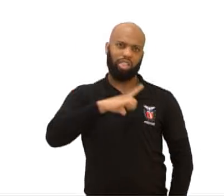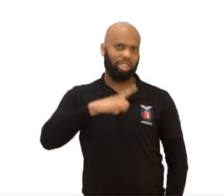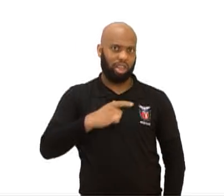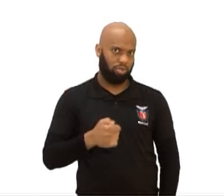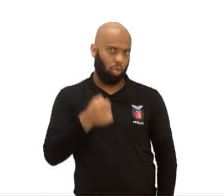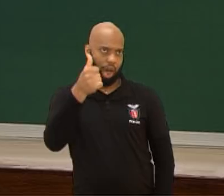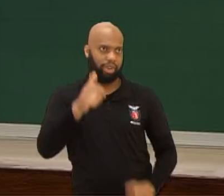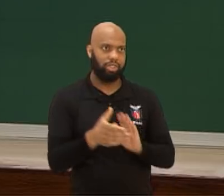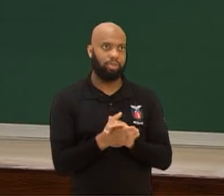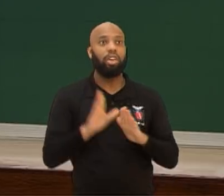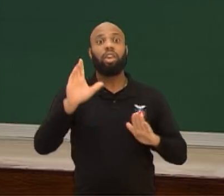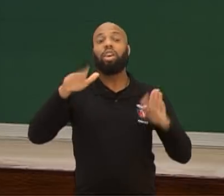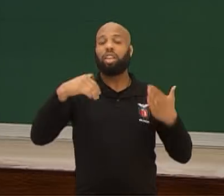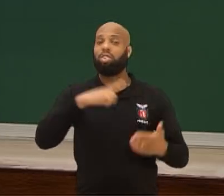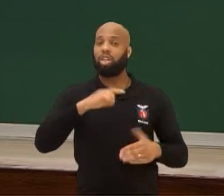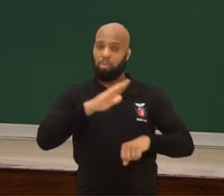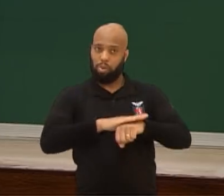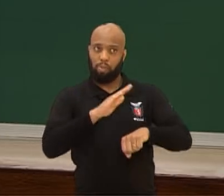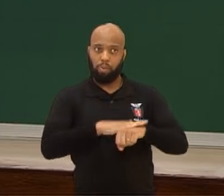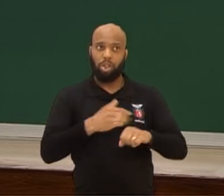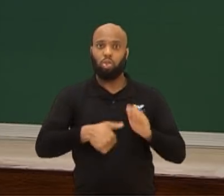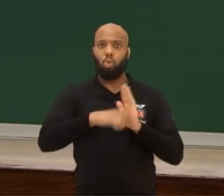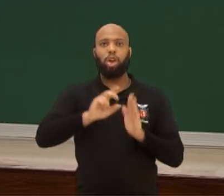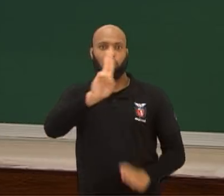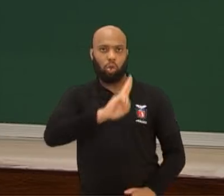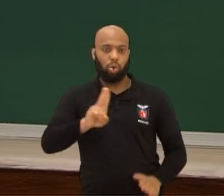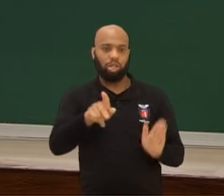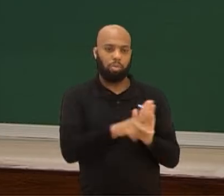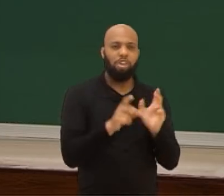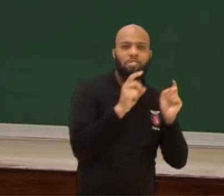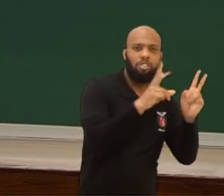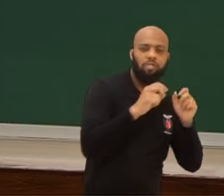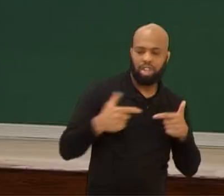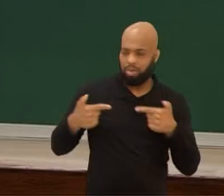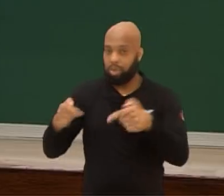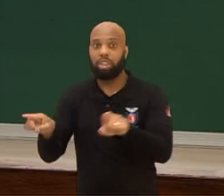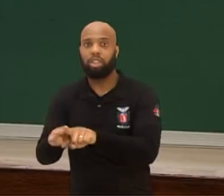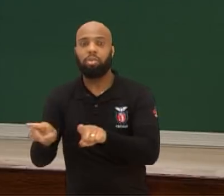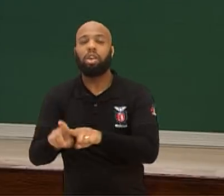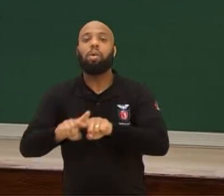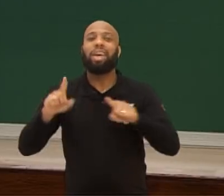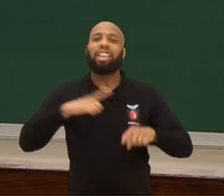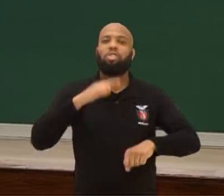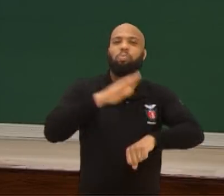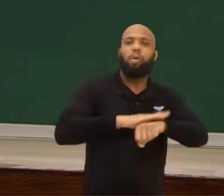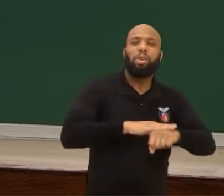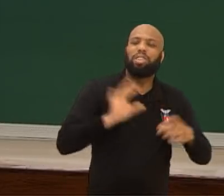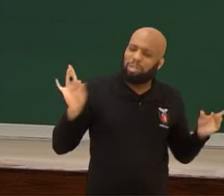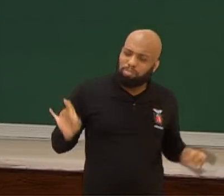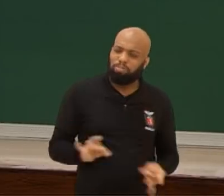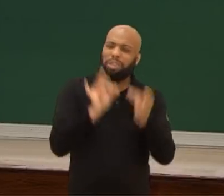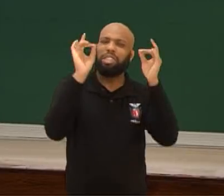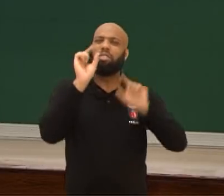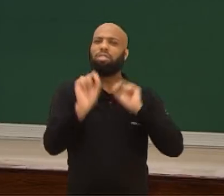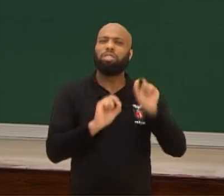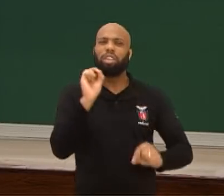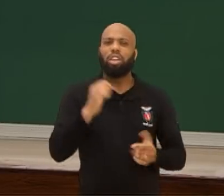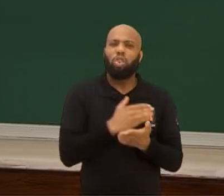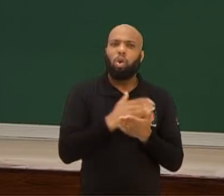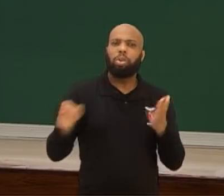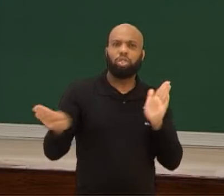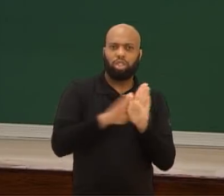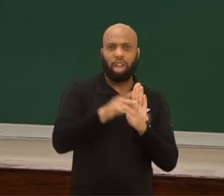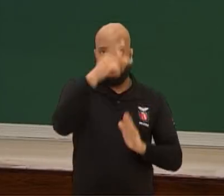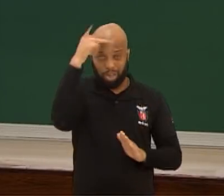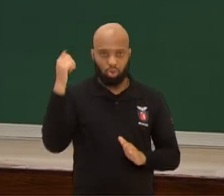nós vimos que num determinado momento eles eram mais usados no comércio, na guerra, e teve um momento específico que eles começaram a chegar